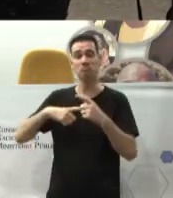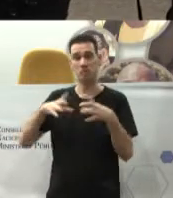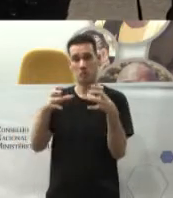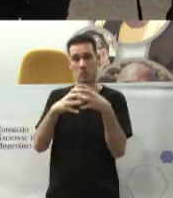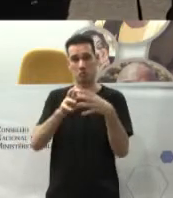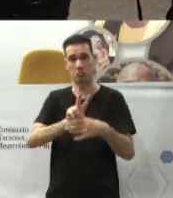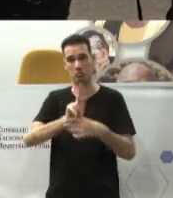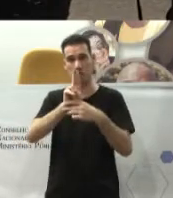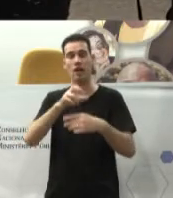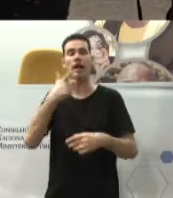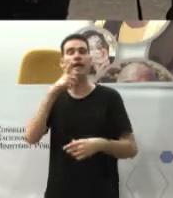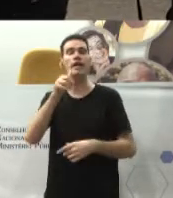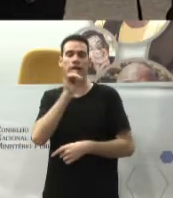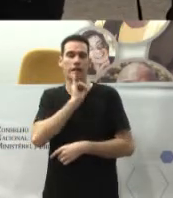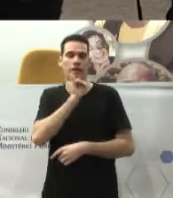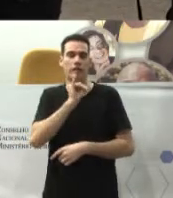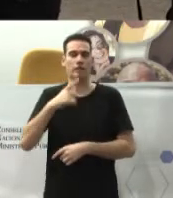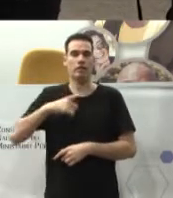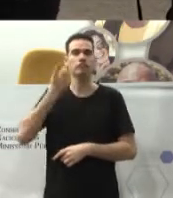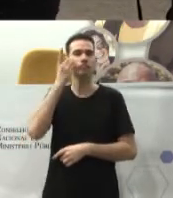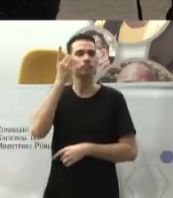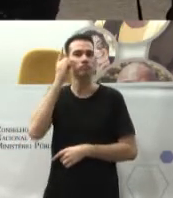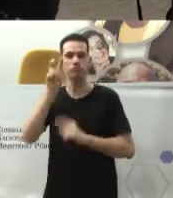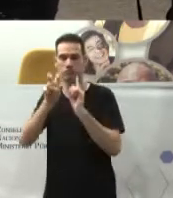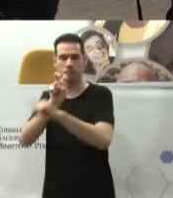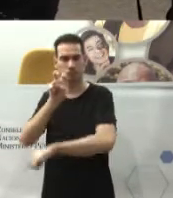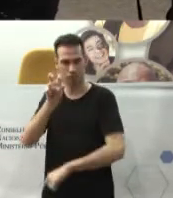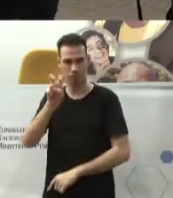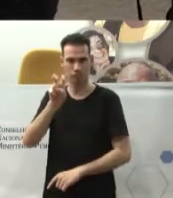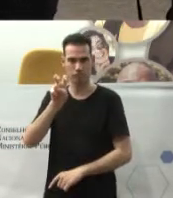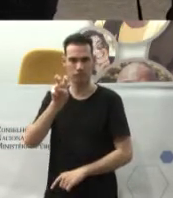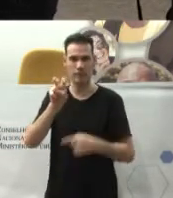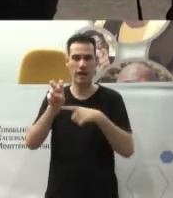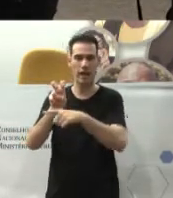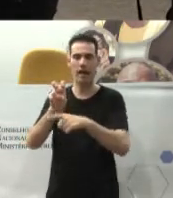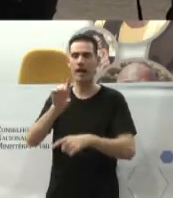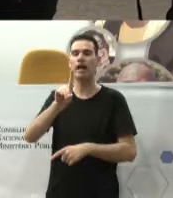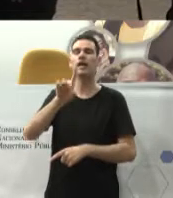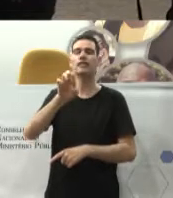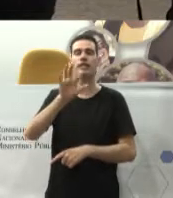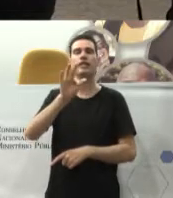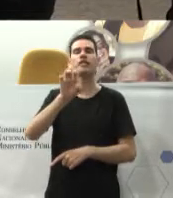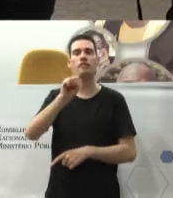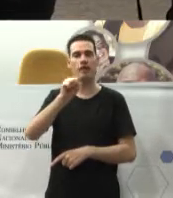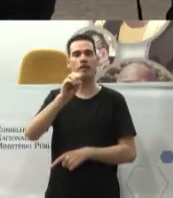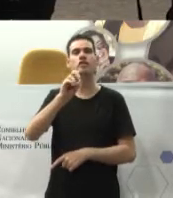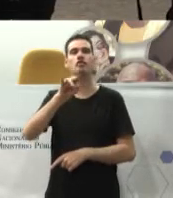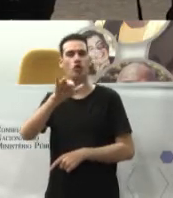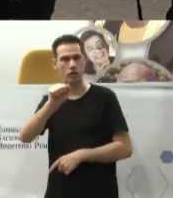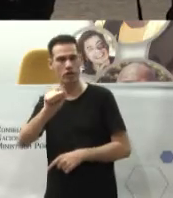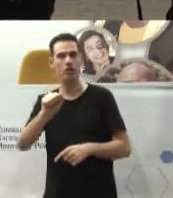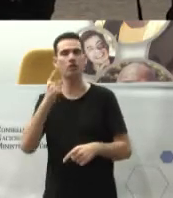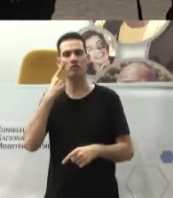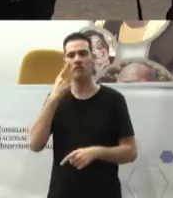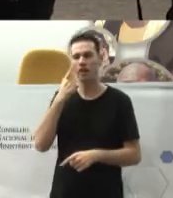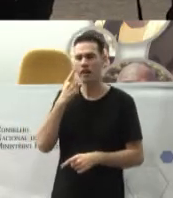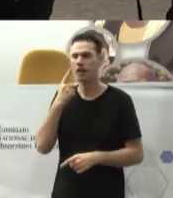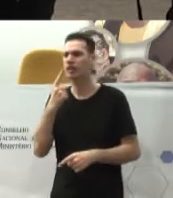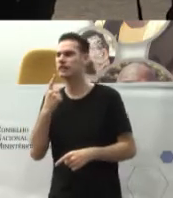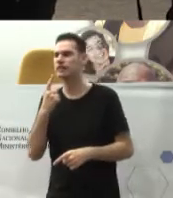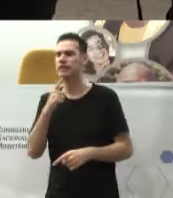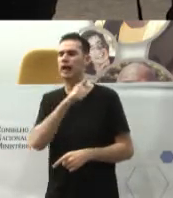São 5 dias úteis. Uma vez que chegou uma demanda na defensoria, a defensoria encaminha a situação para a Secretaria de Saúde, que